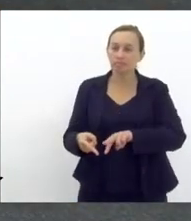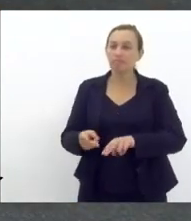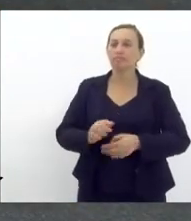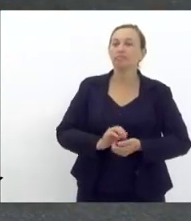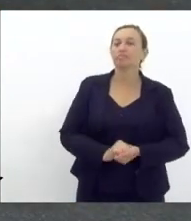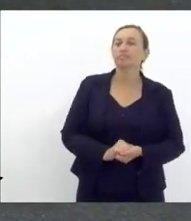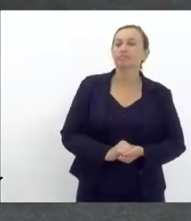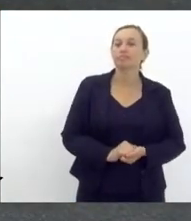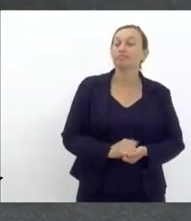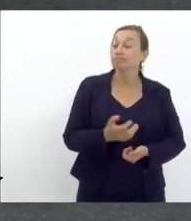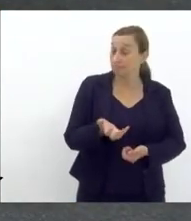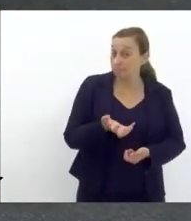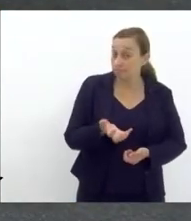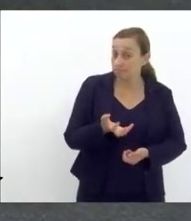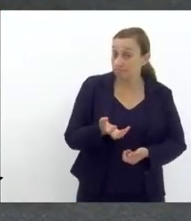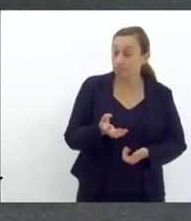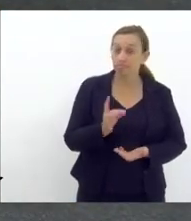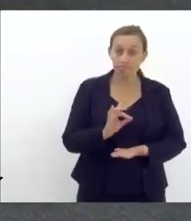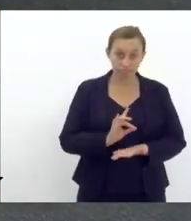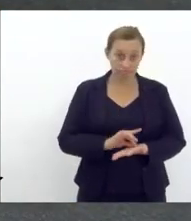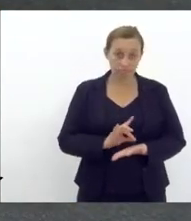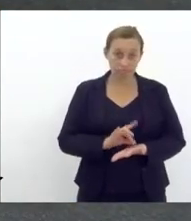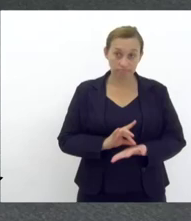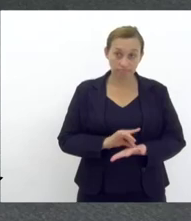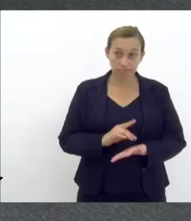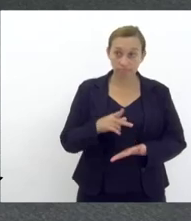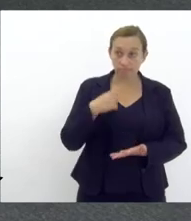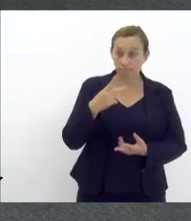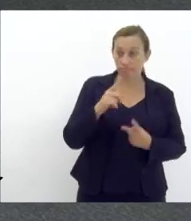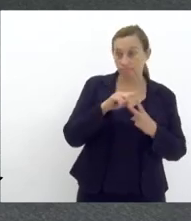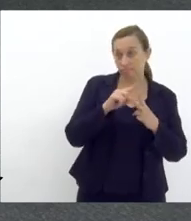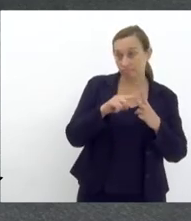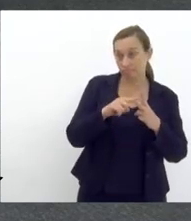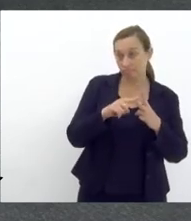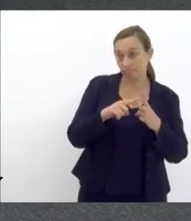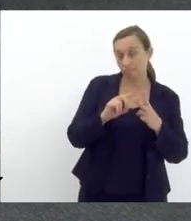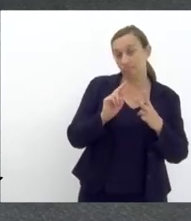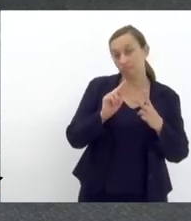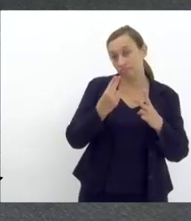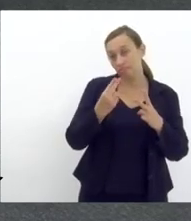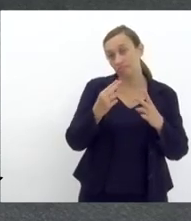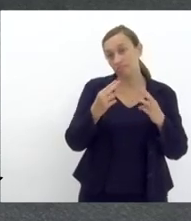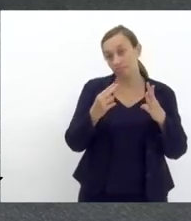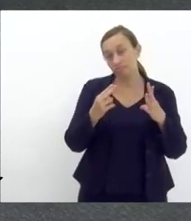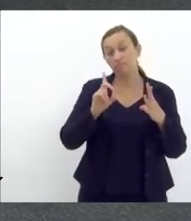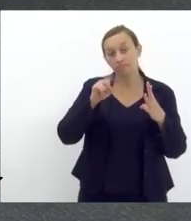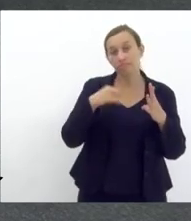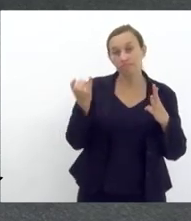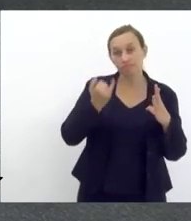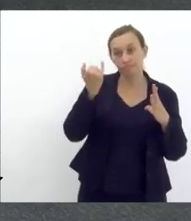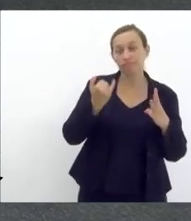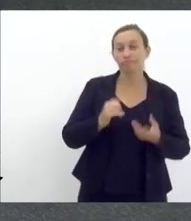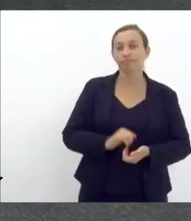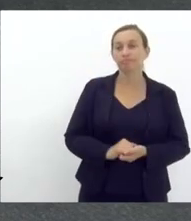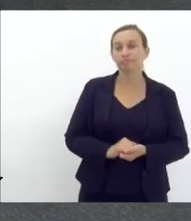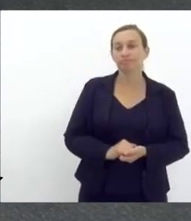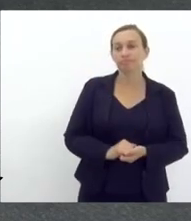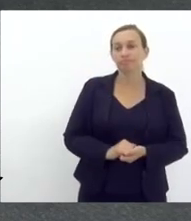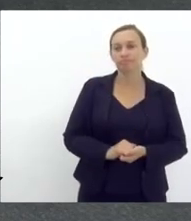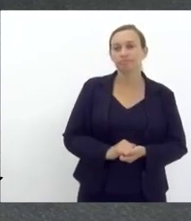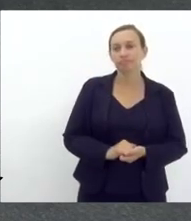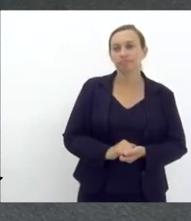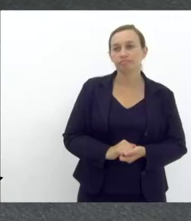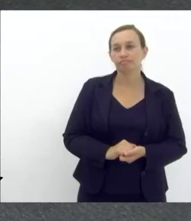eu queria na verdade colocar dois ou três aspectos que eu acho que são muito importantes e que são elementos